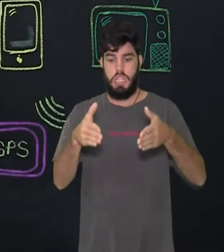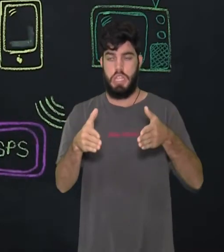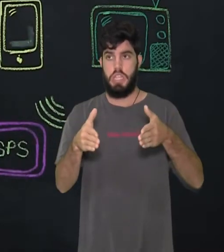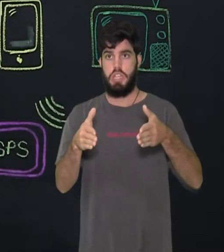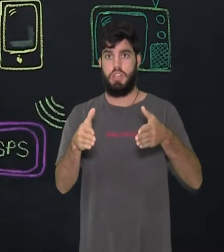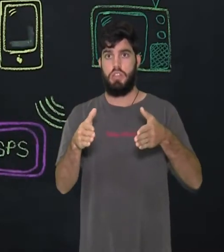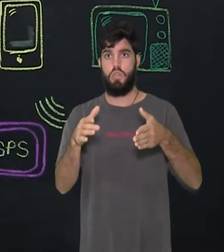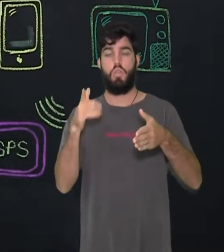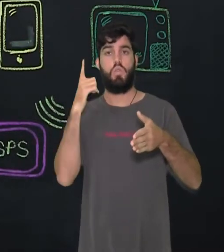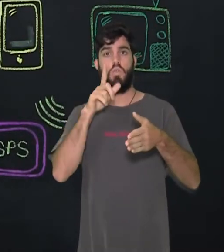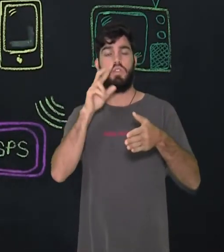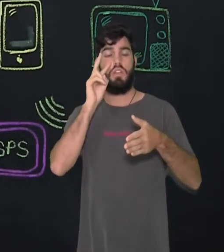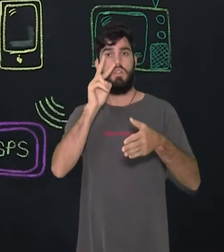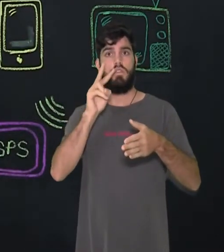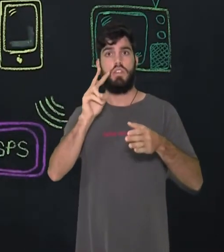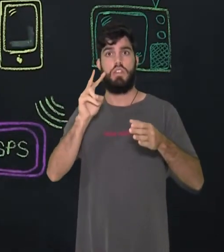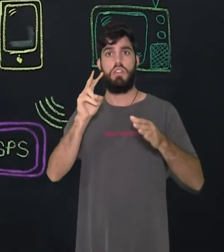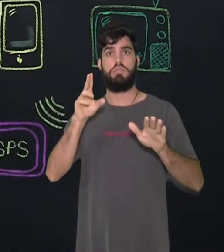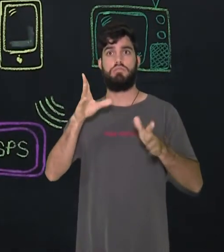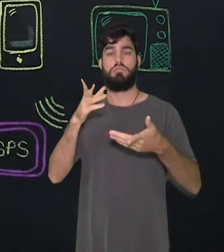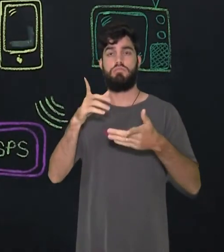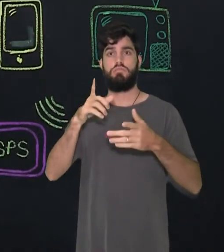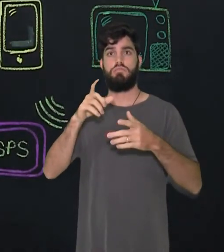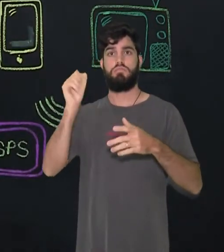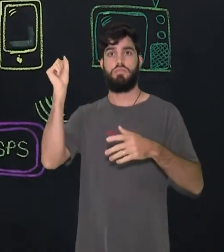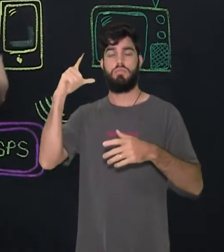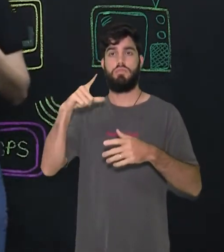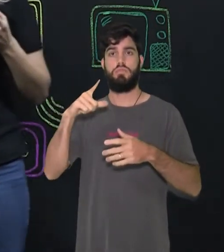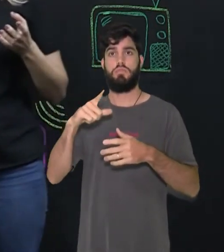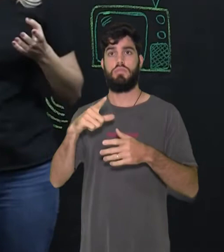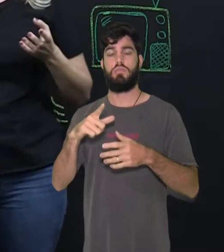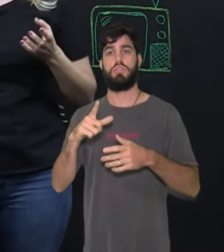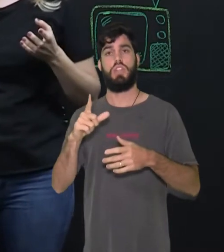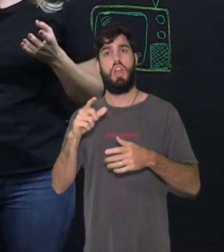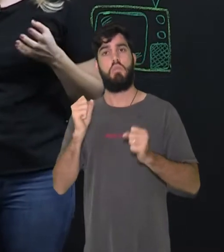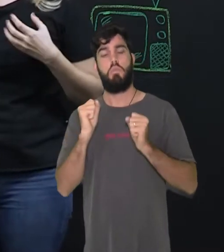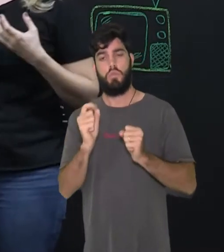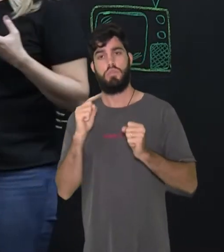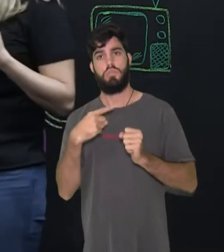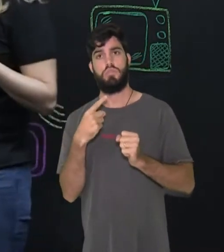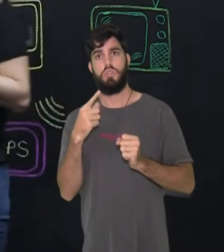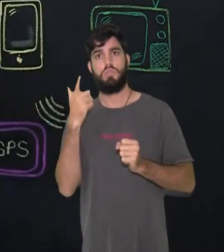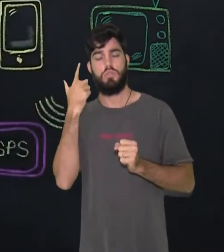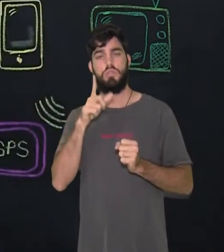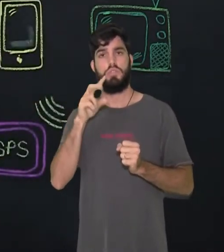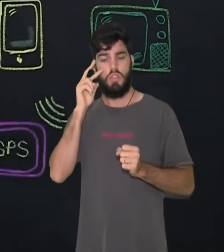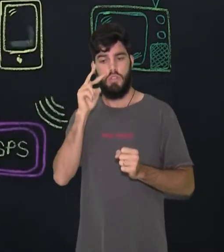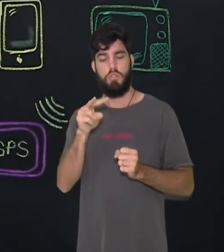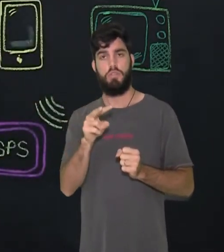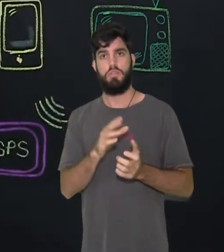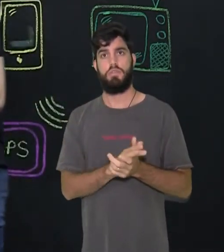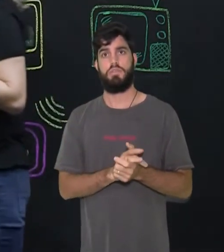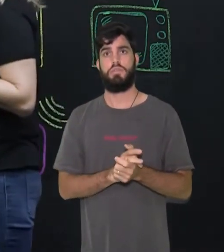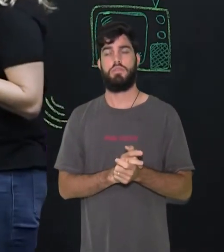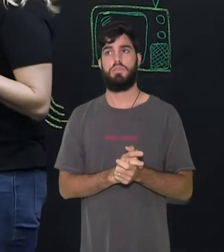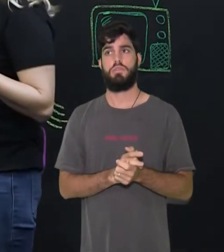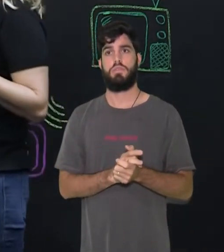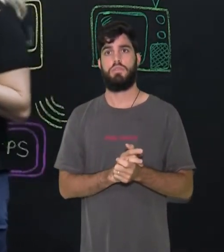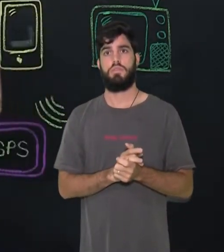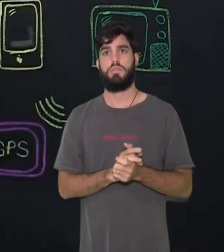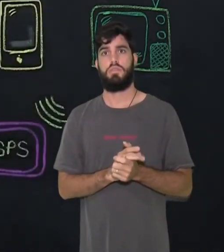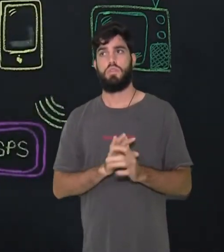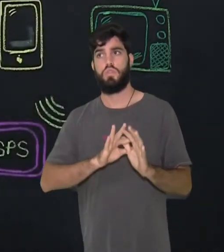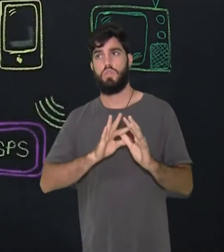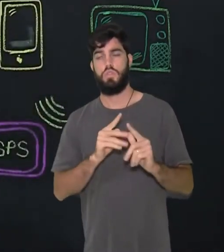ver a luz visível e aí é possível que a gente enxergue justamente. Então, é essa faixa, mas todas essas